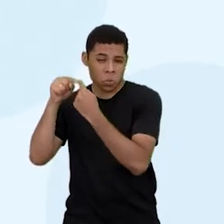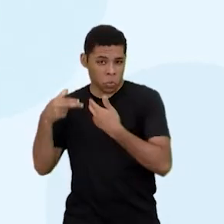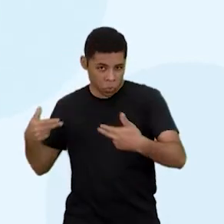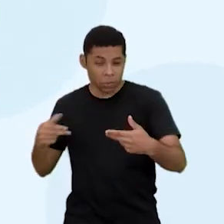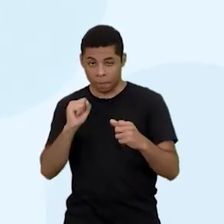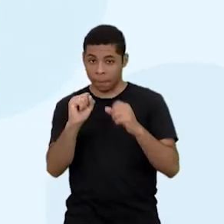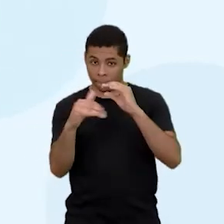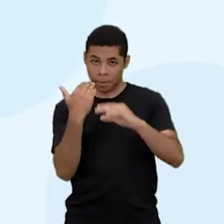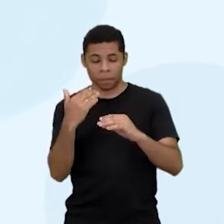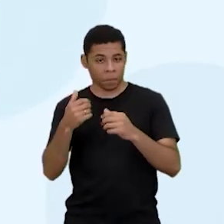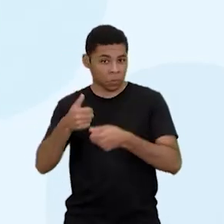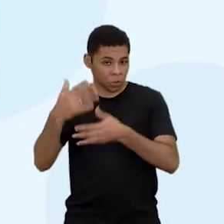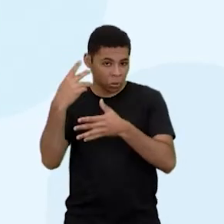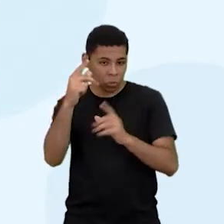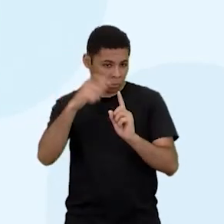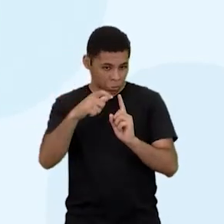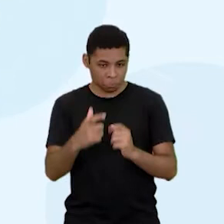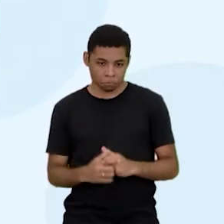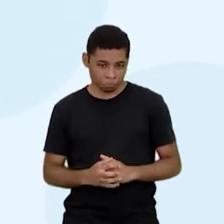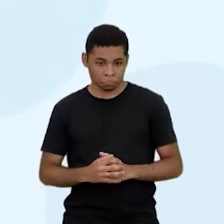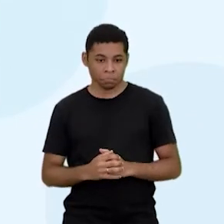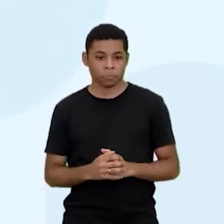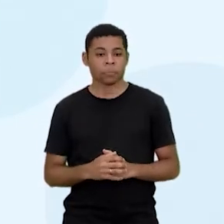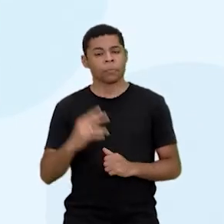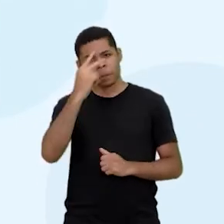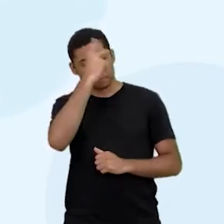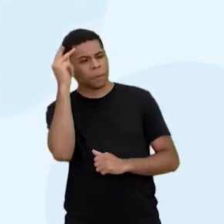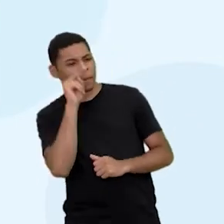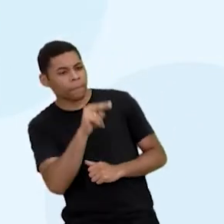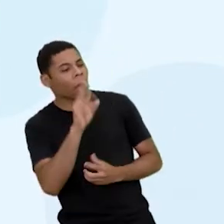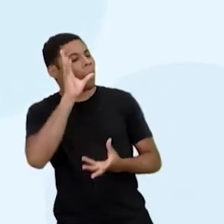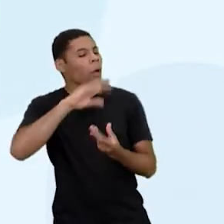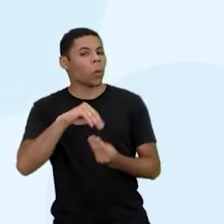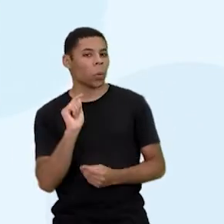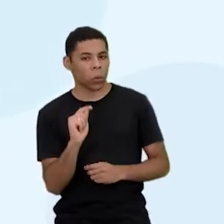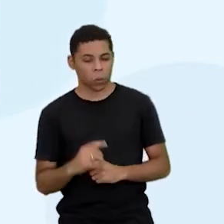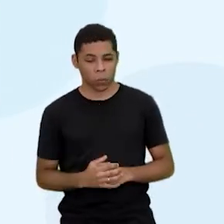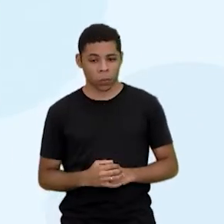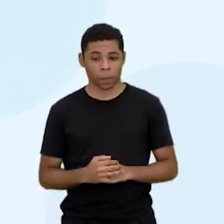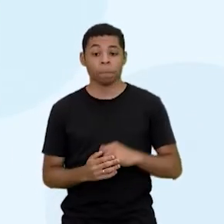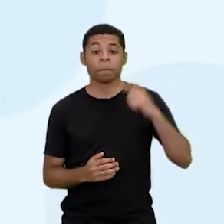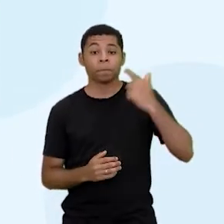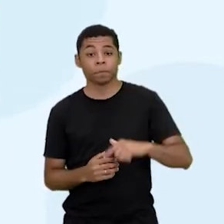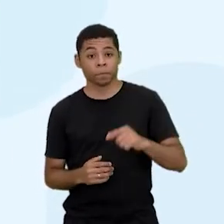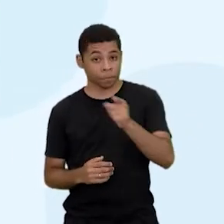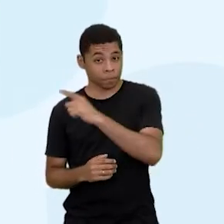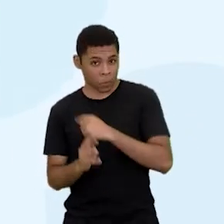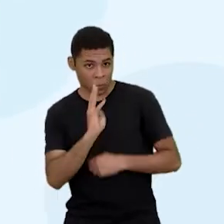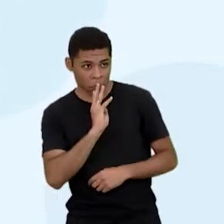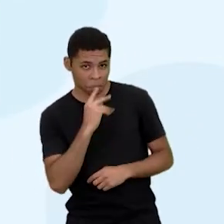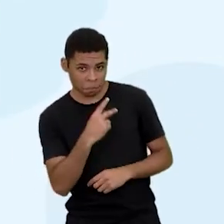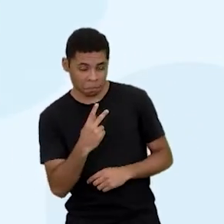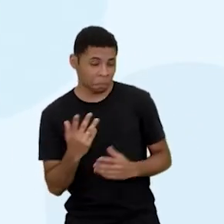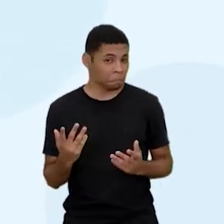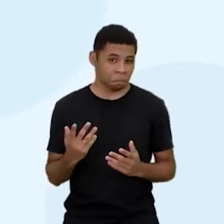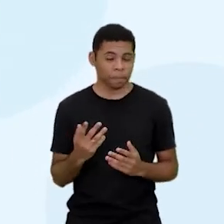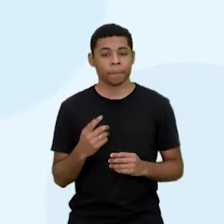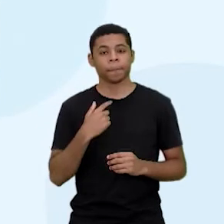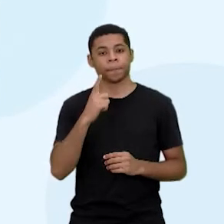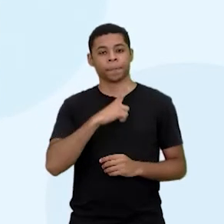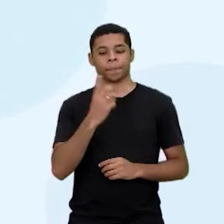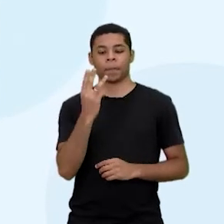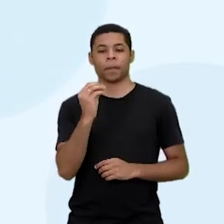chat sobre as suas personagens, como que as pessoas descrevem seus personagens e se elas colecionam alguma coisa. Vou deixar para vocês aí